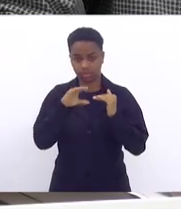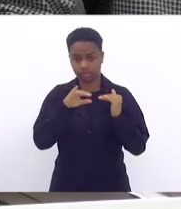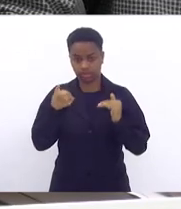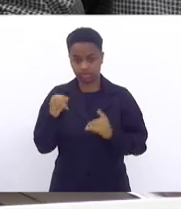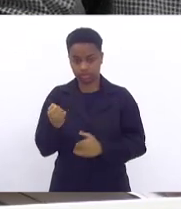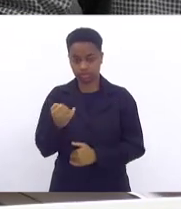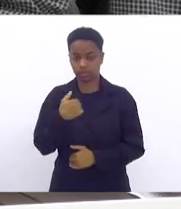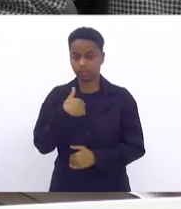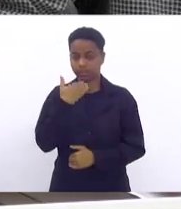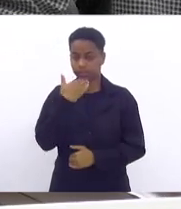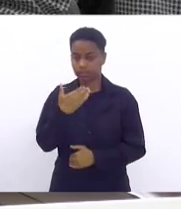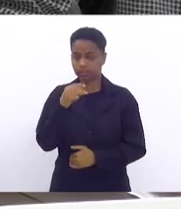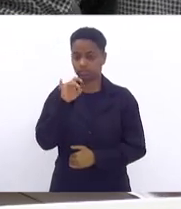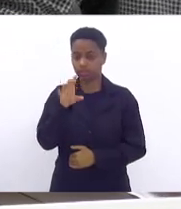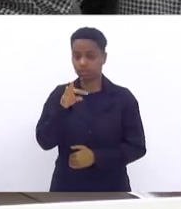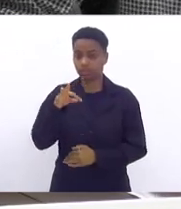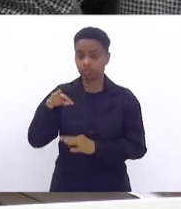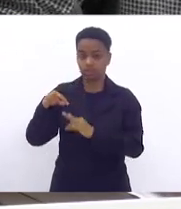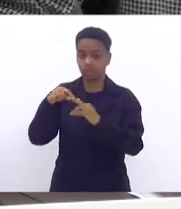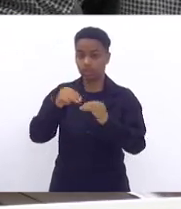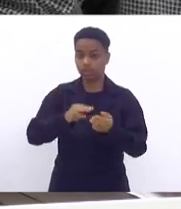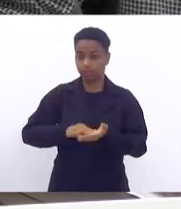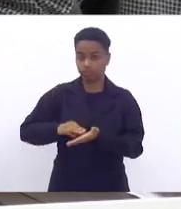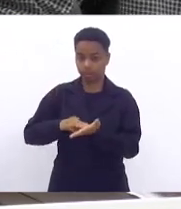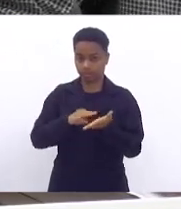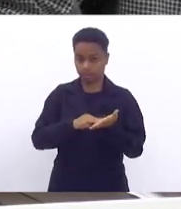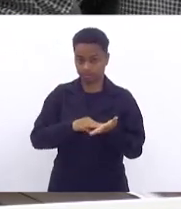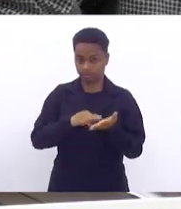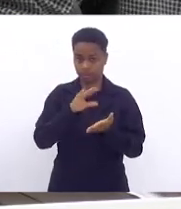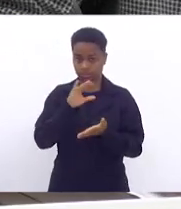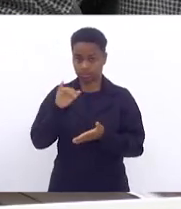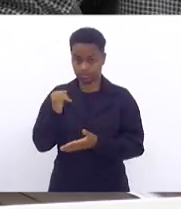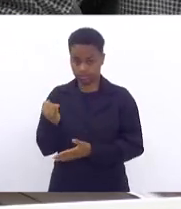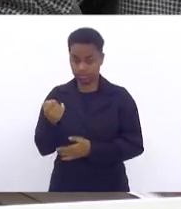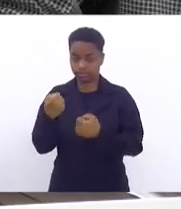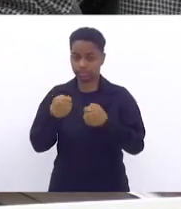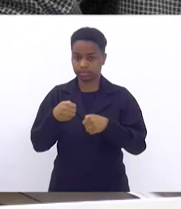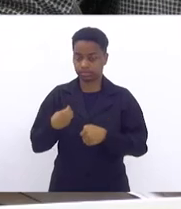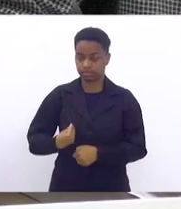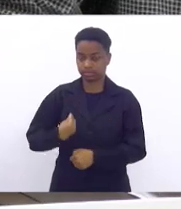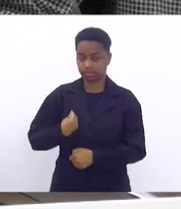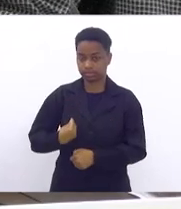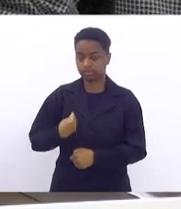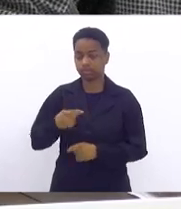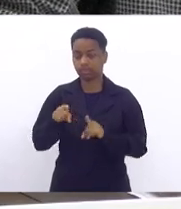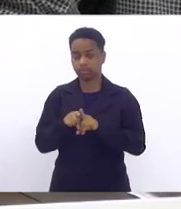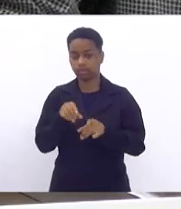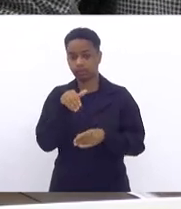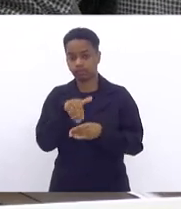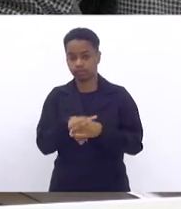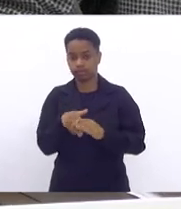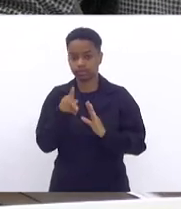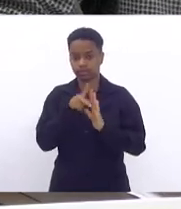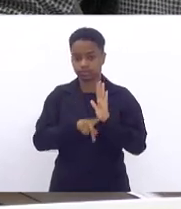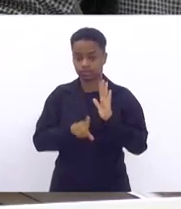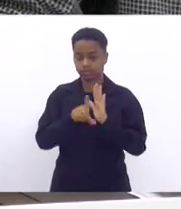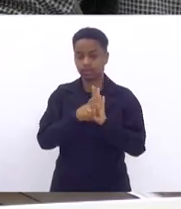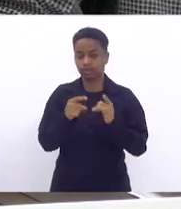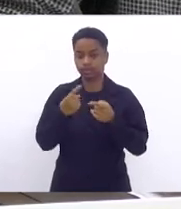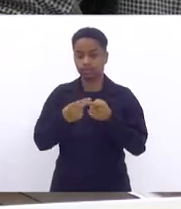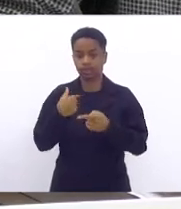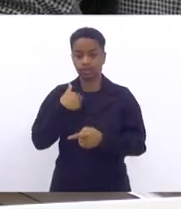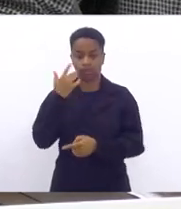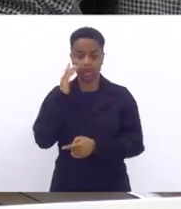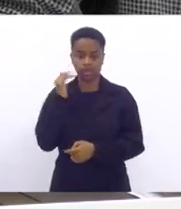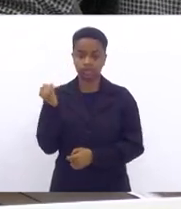para pedir para todos os membros da CCJ que estivessem presentes, que votassem o projeto, que eu acho que vai ser